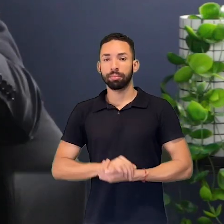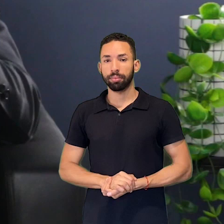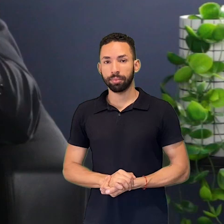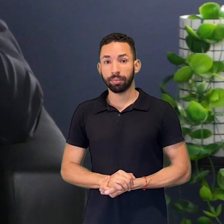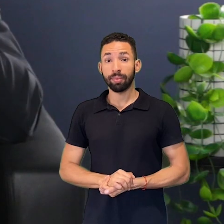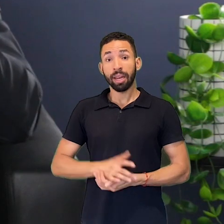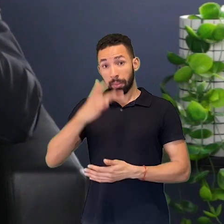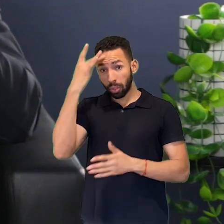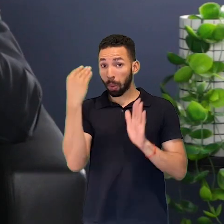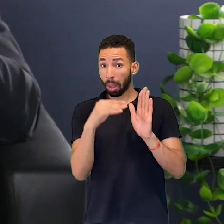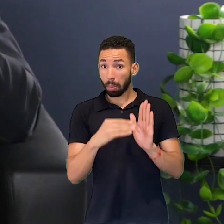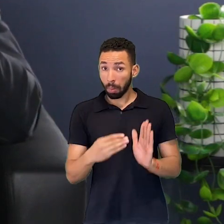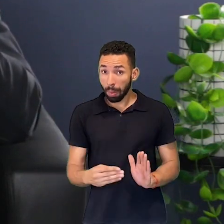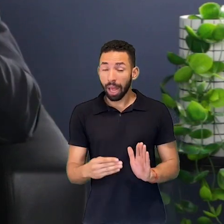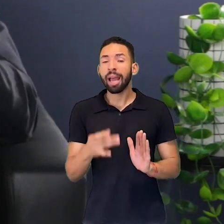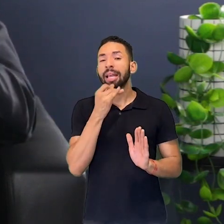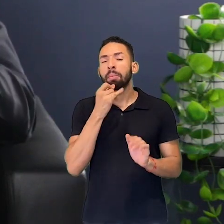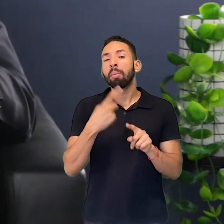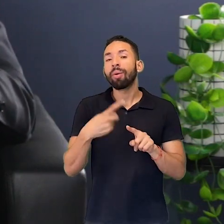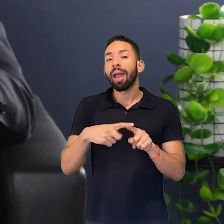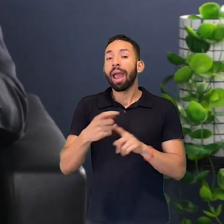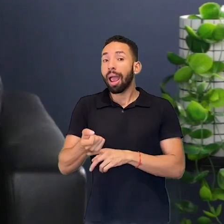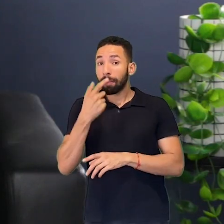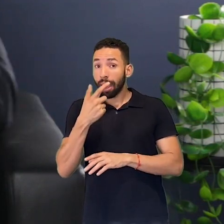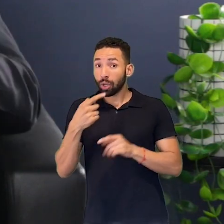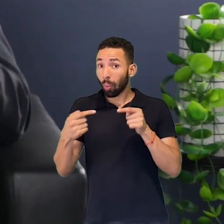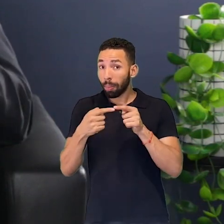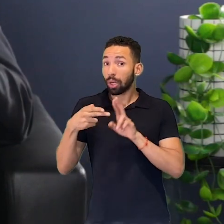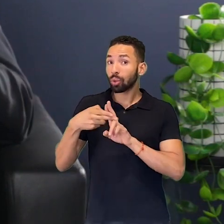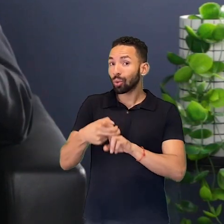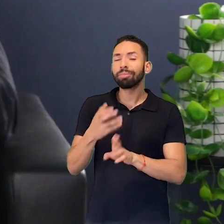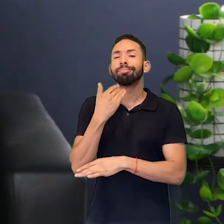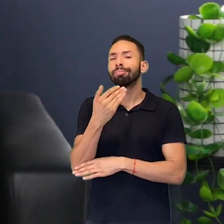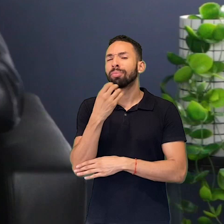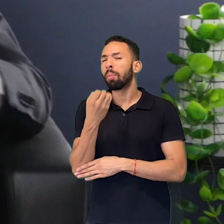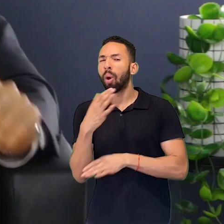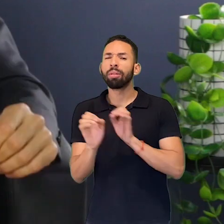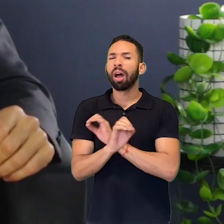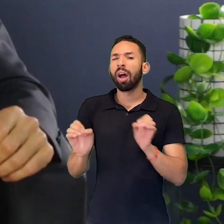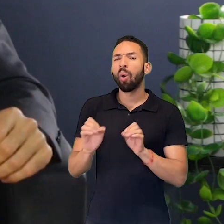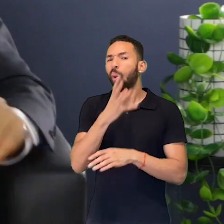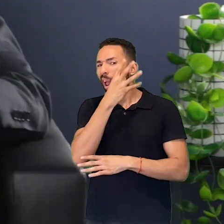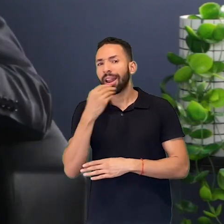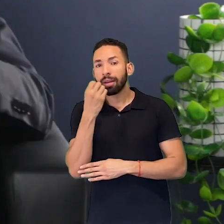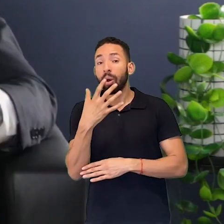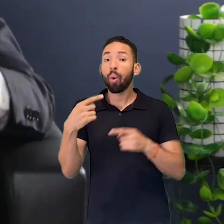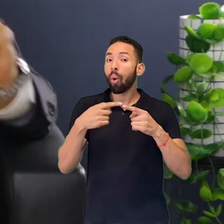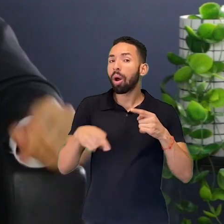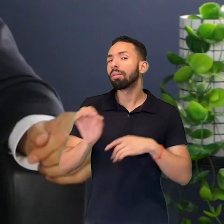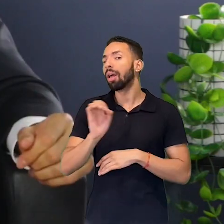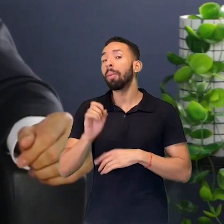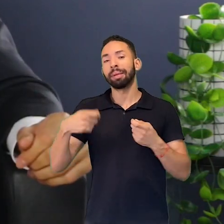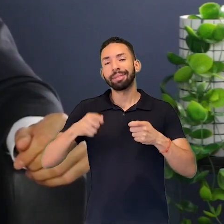caso. Vai preencher também por que os medicamentos do SUS não foram suficientes, não foram